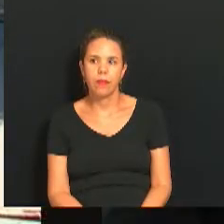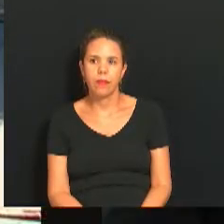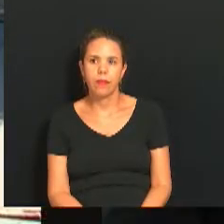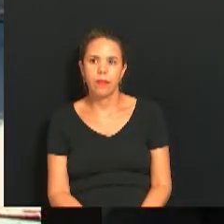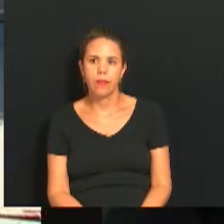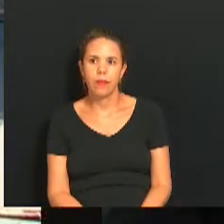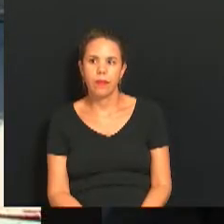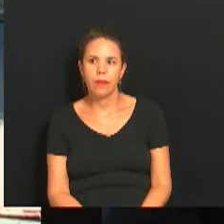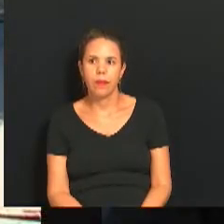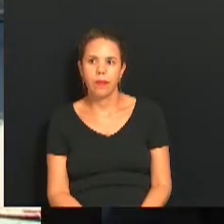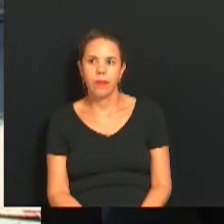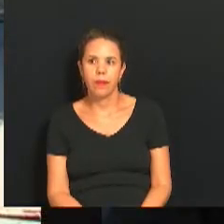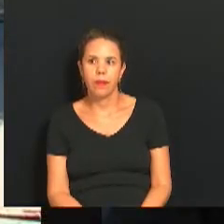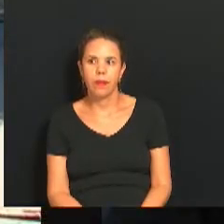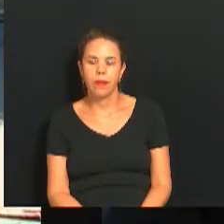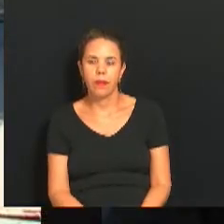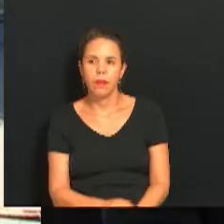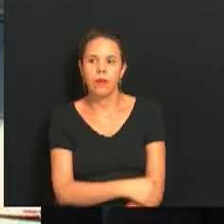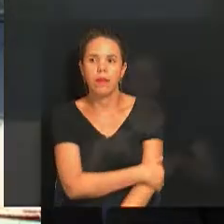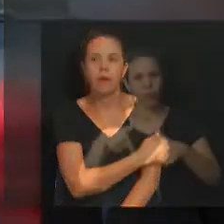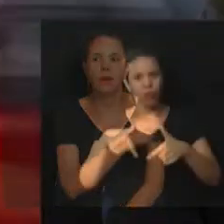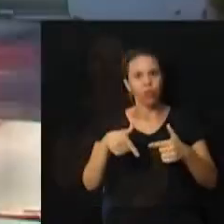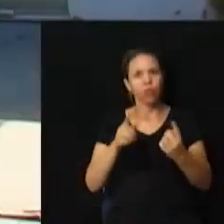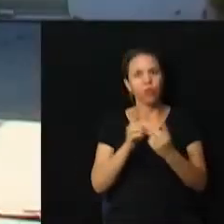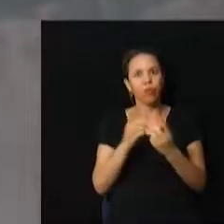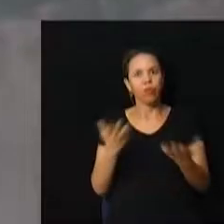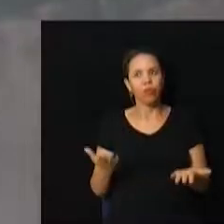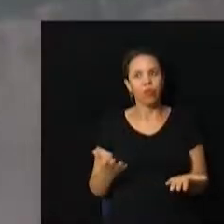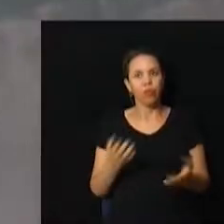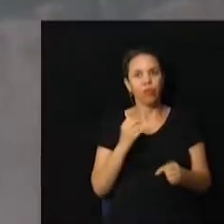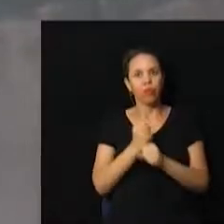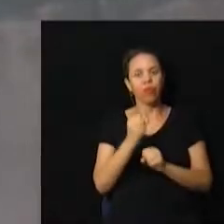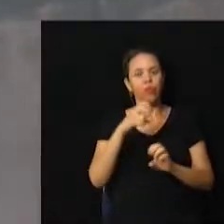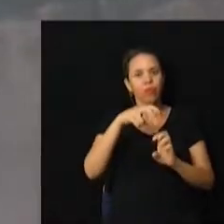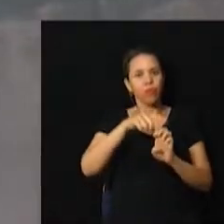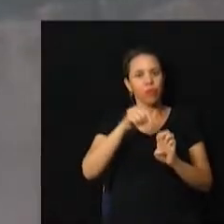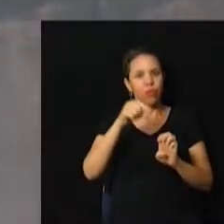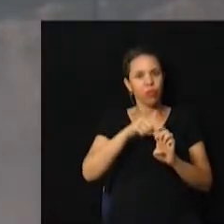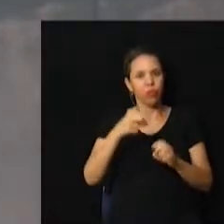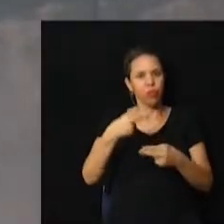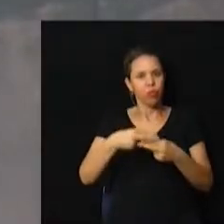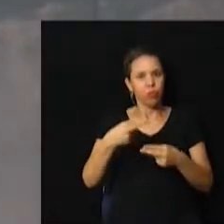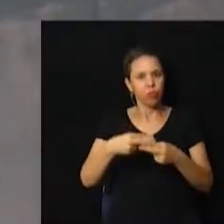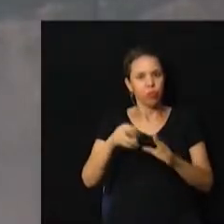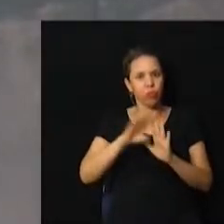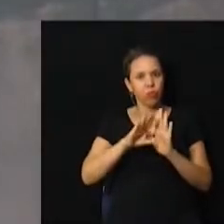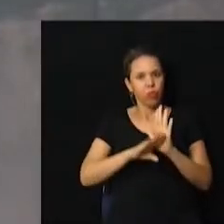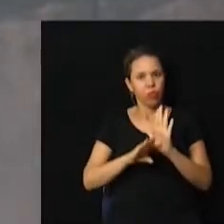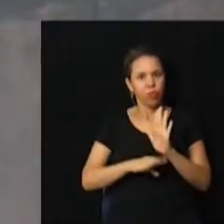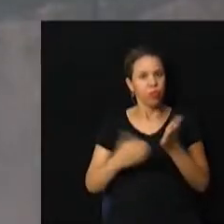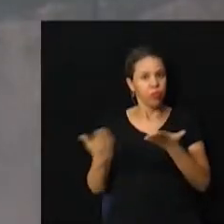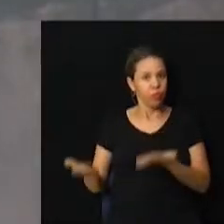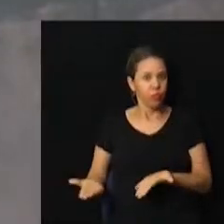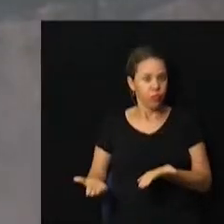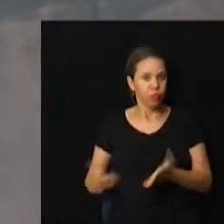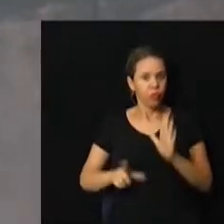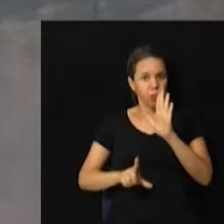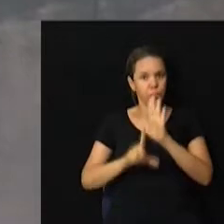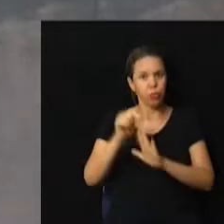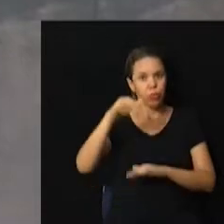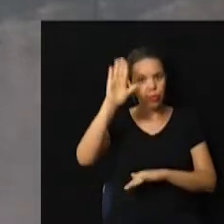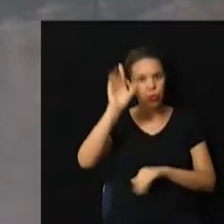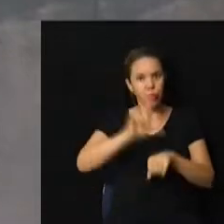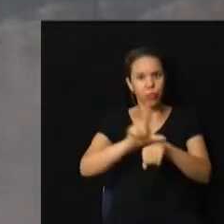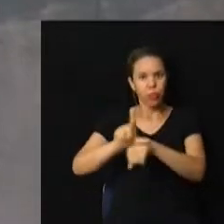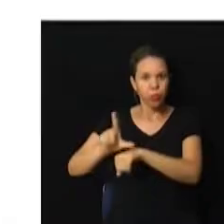5 semanas consecutivas de atividades é o que empreendedores podem esperar com o programa do Sebrae Lucra